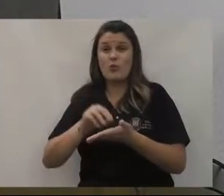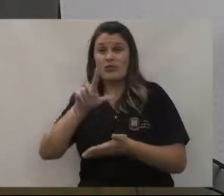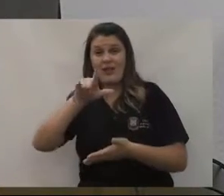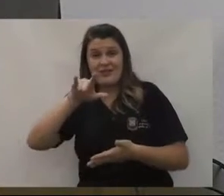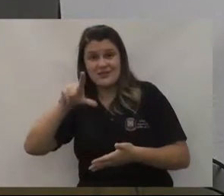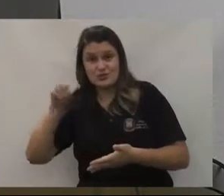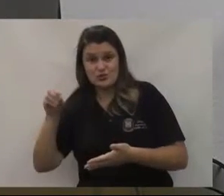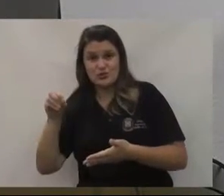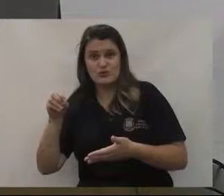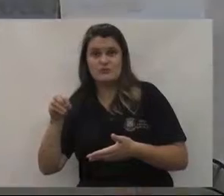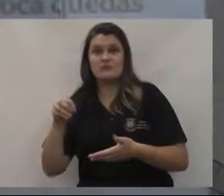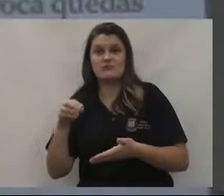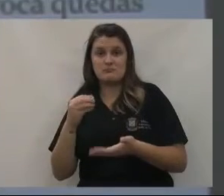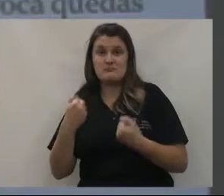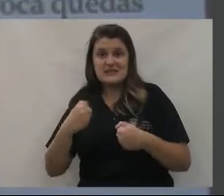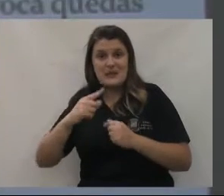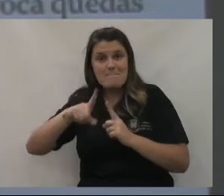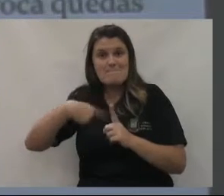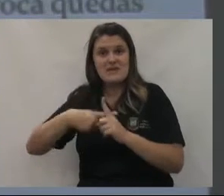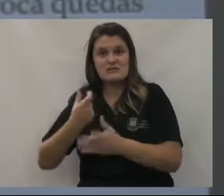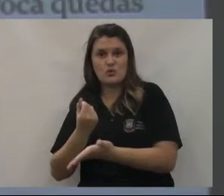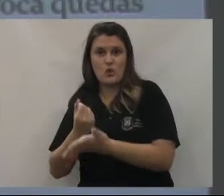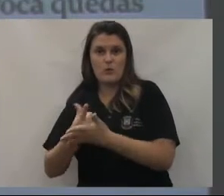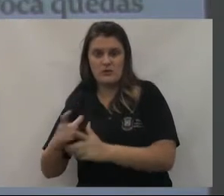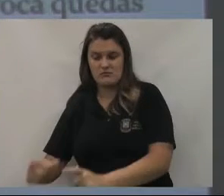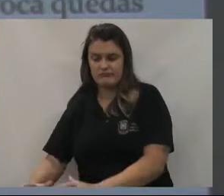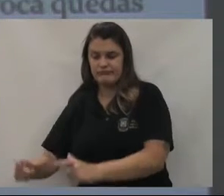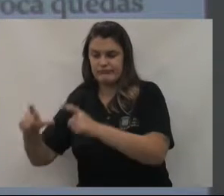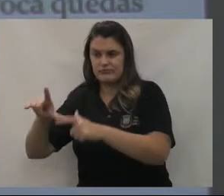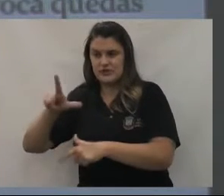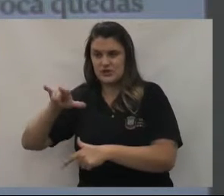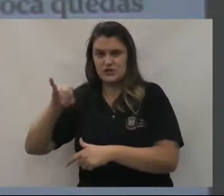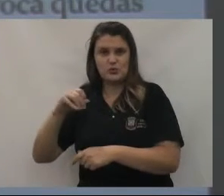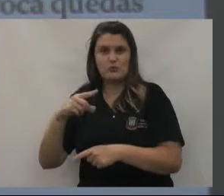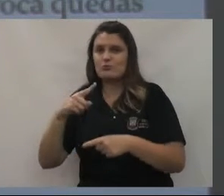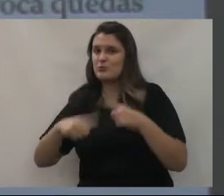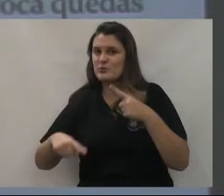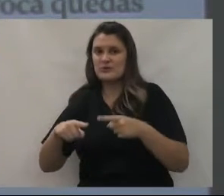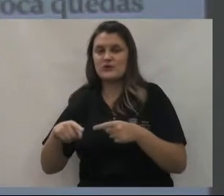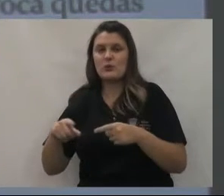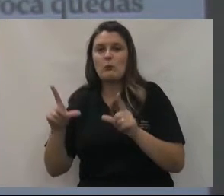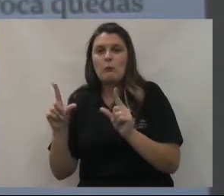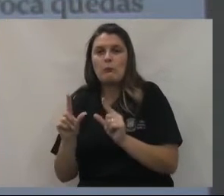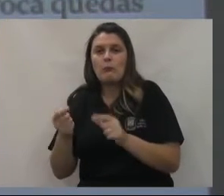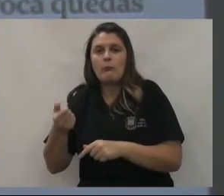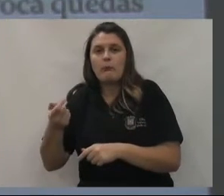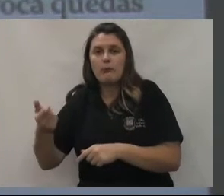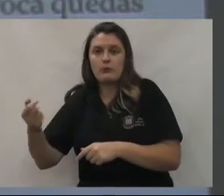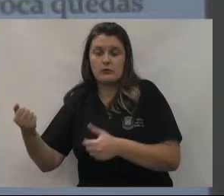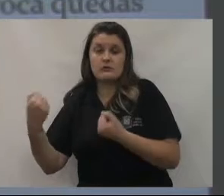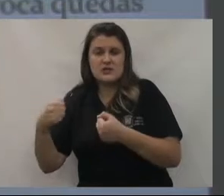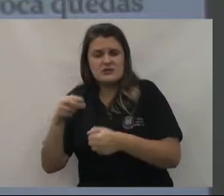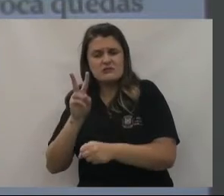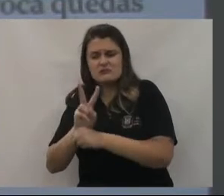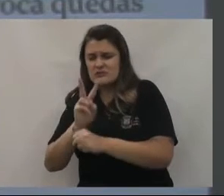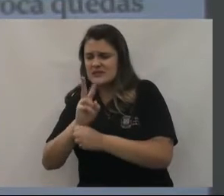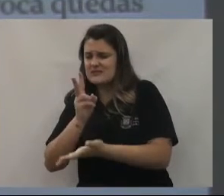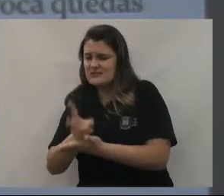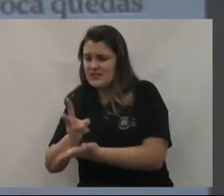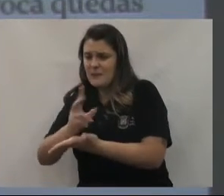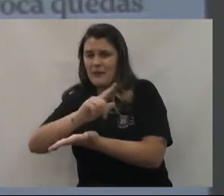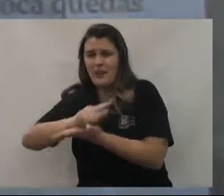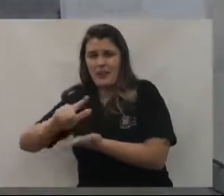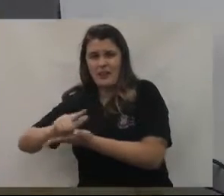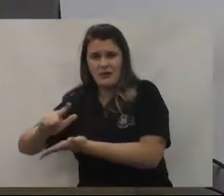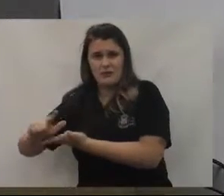uma necessidade de lixeira. É uma economia que não deve ser feita num município como o nosso, para manter a limpeza, senão não vai resolver nada,